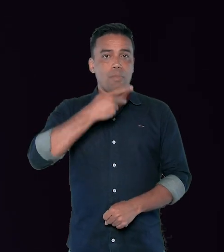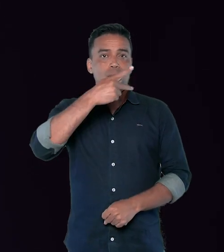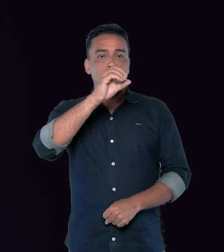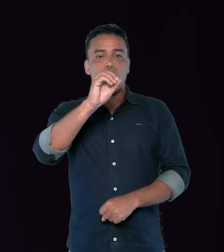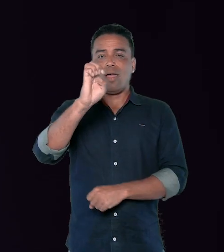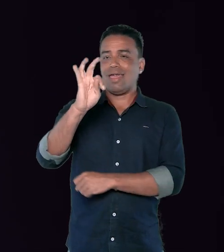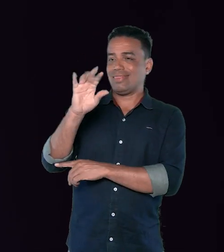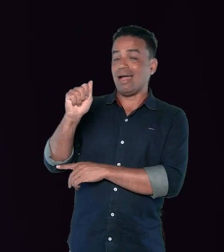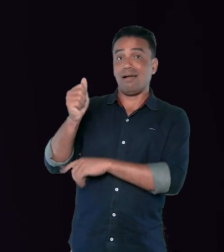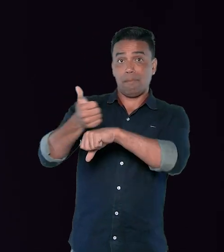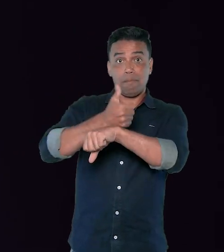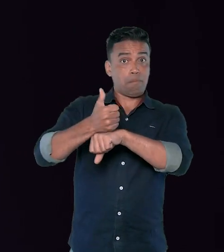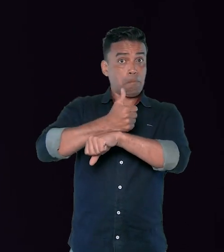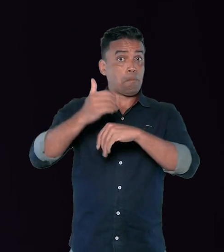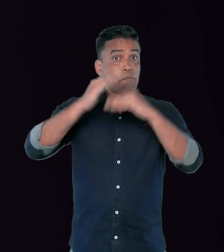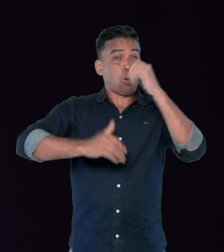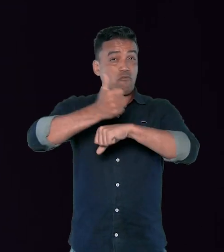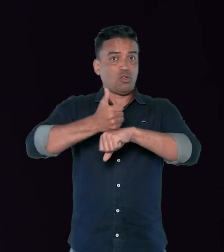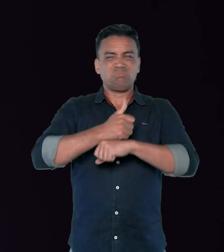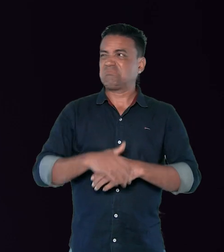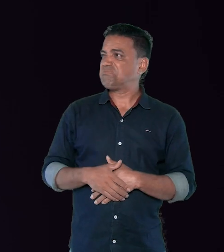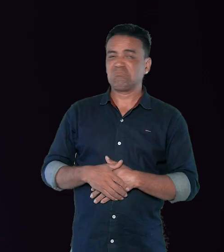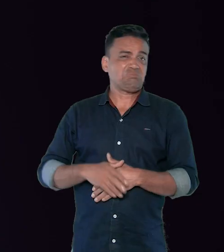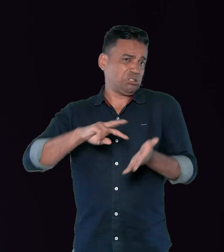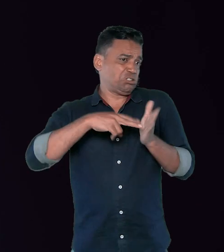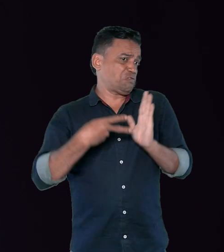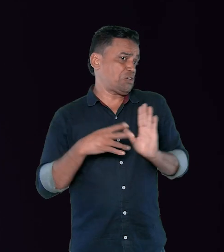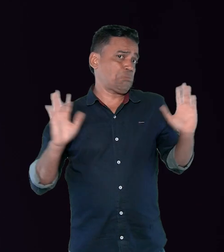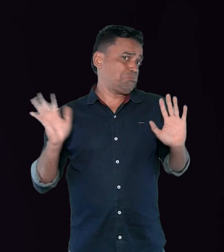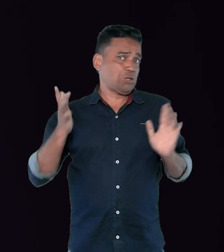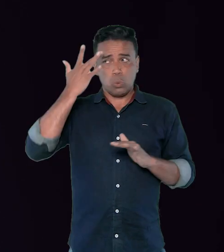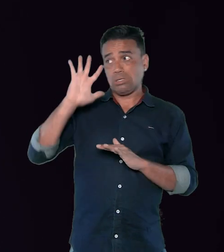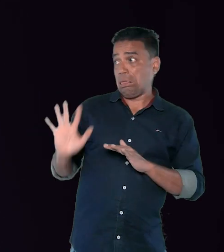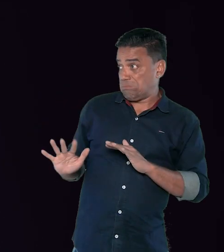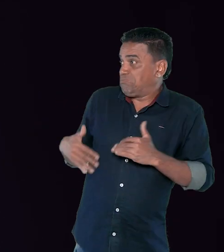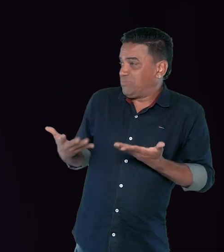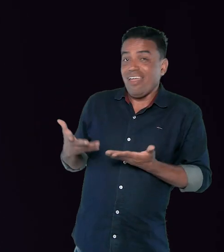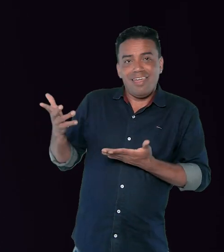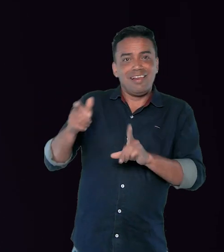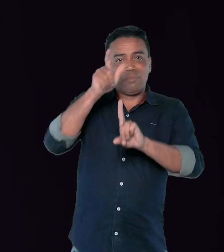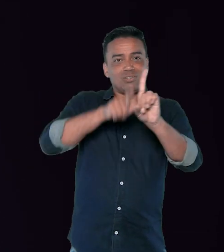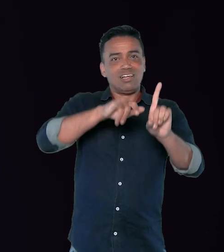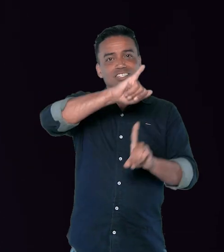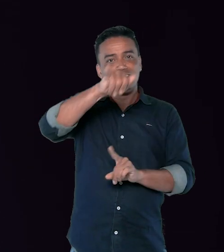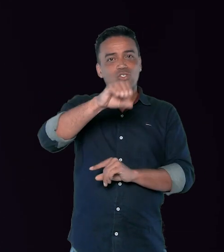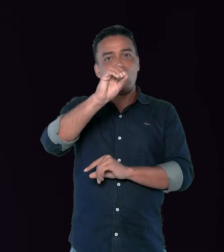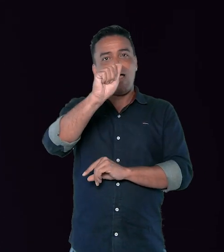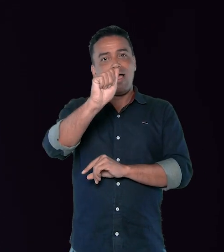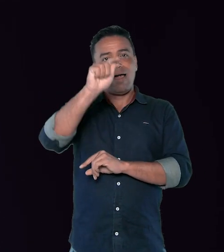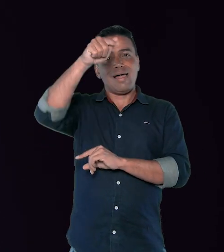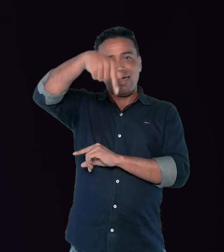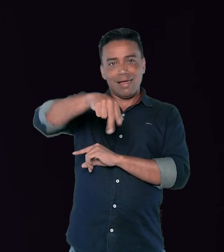poeta profissional, né? Eu não sei exatamente o que significa isso, Afonso, mas é o que o Joaquim quer ser, né? Um poeta